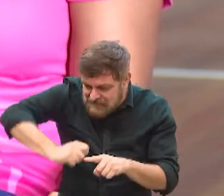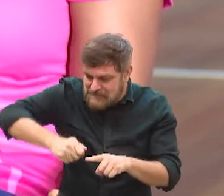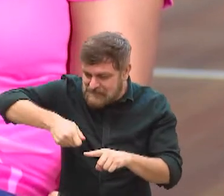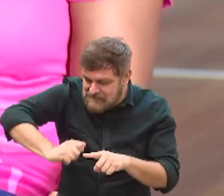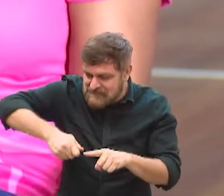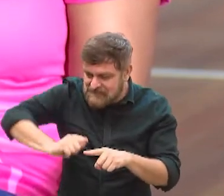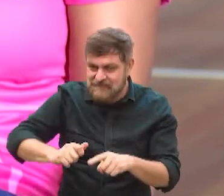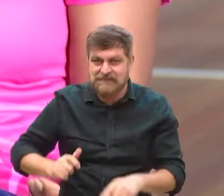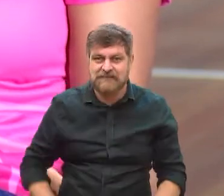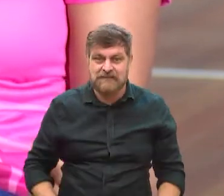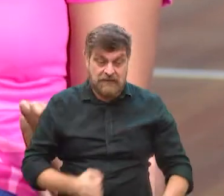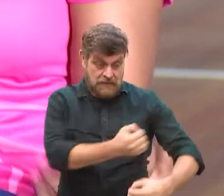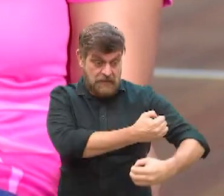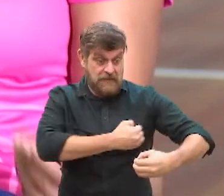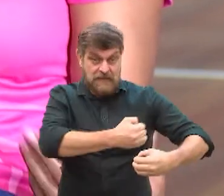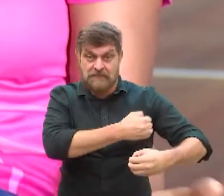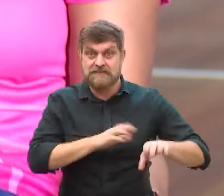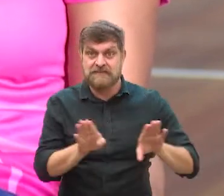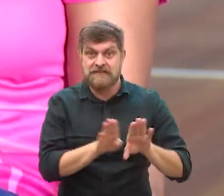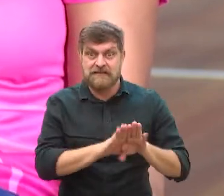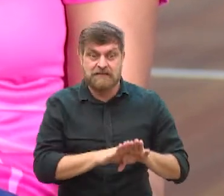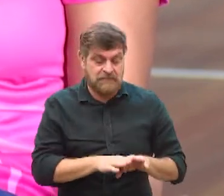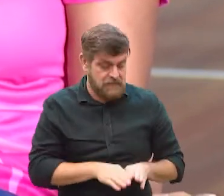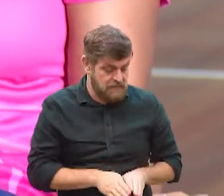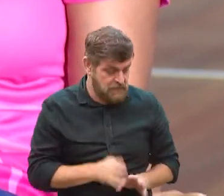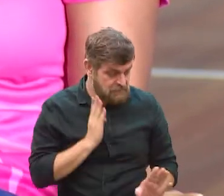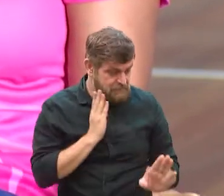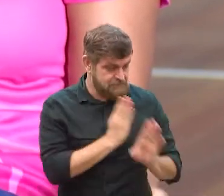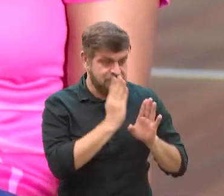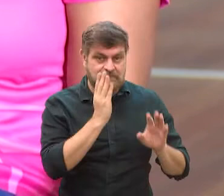cozinha também, acabei descobrindo assim por paixão,